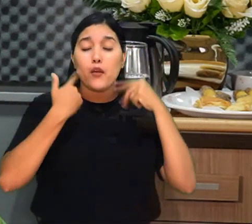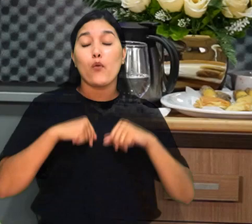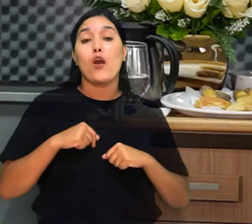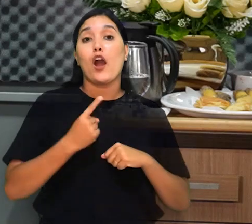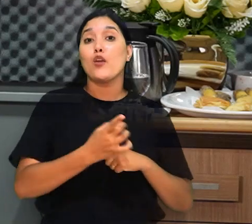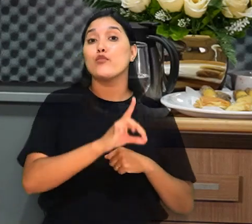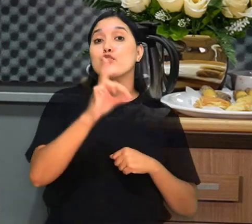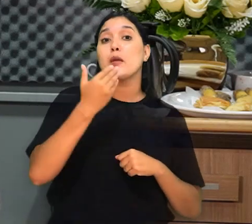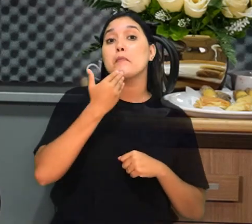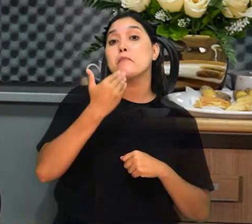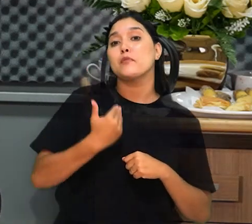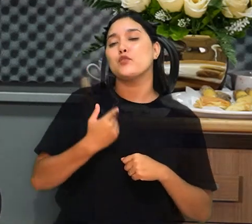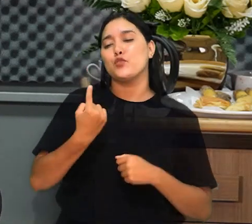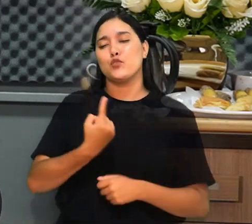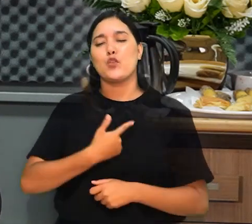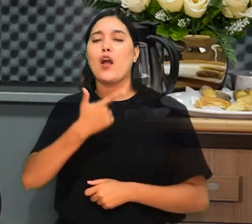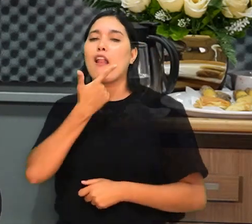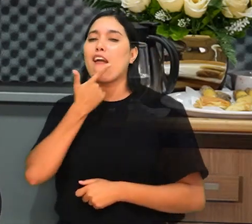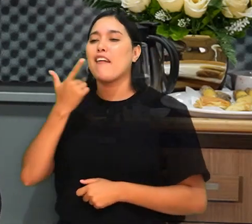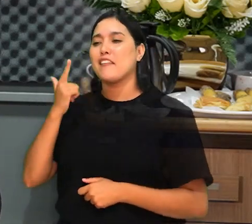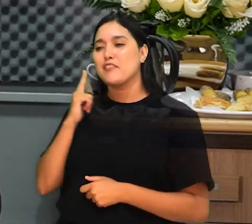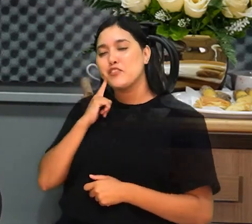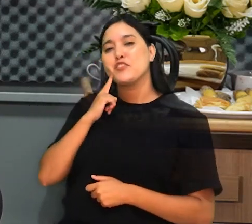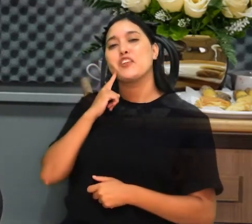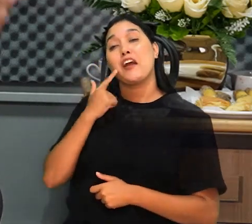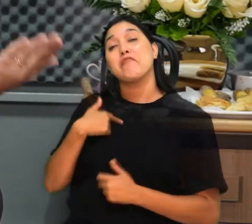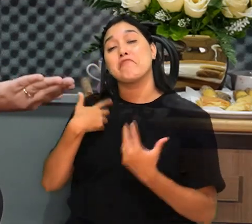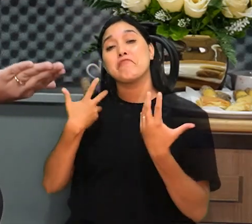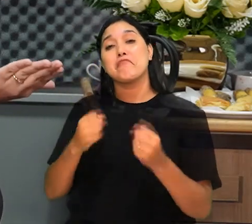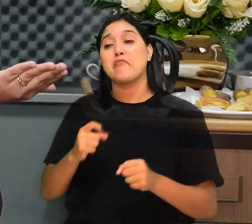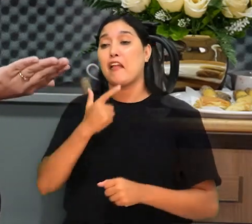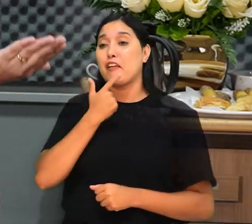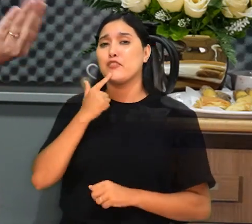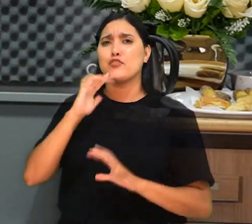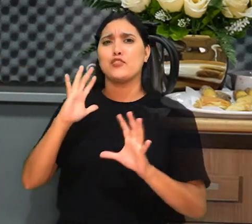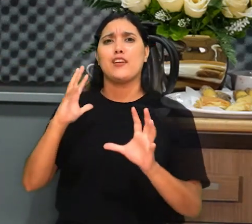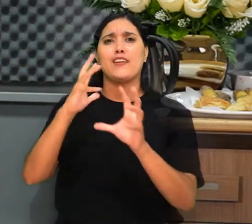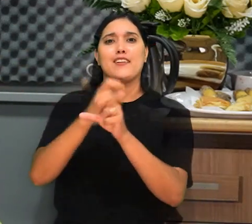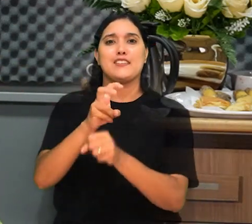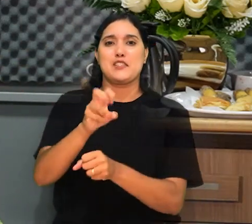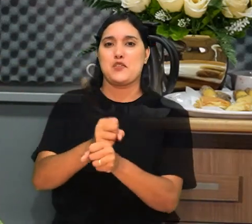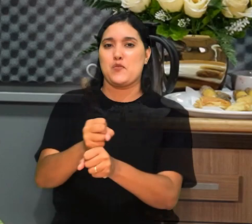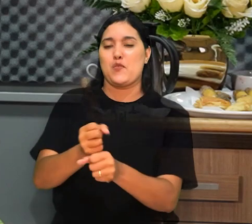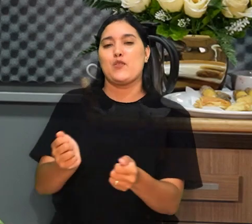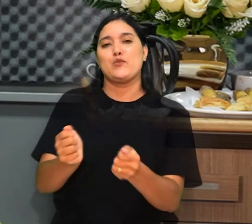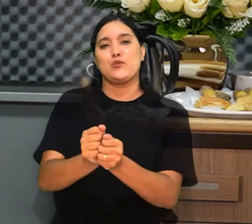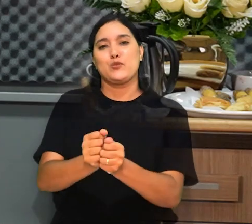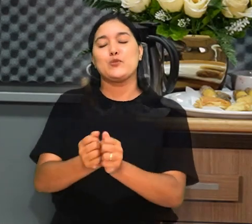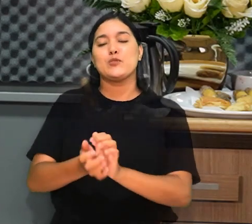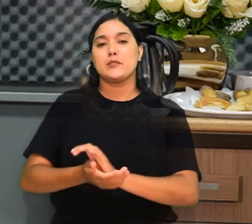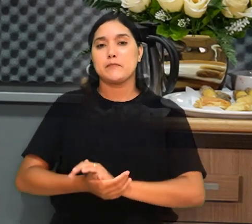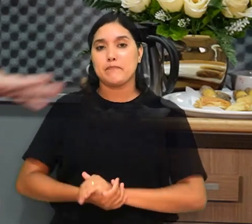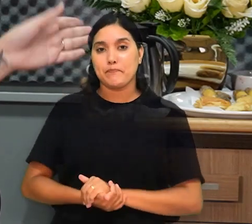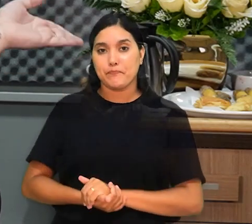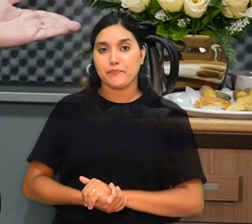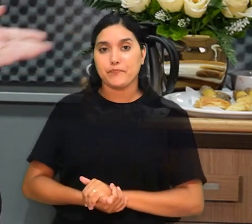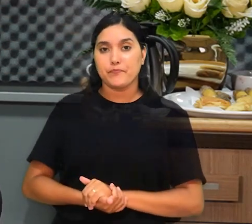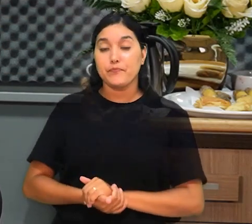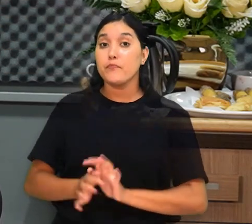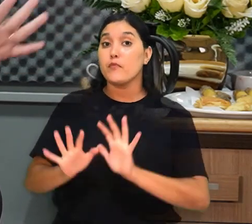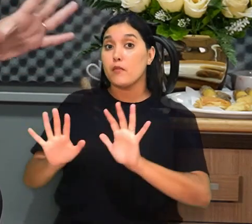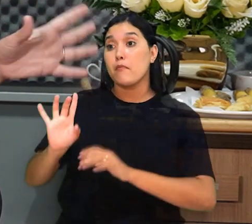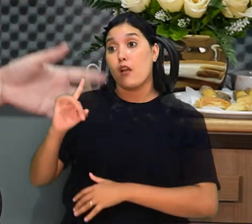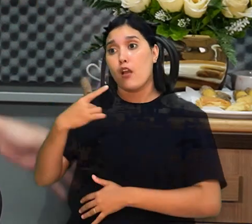básico, e aí foi fluindo. No que ia fluindo na Libras, ia fluindo no relacionamento. E até que ele me pediu para lanchar, e desse